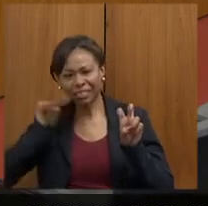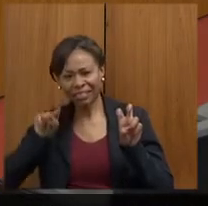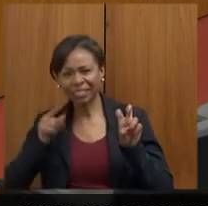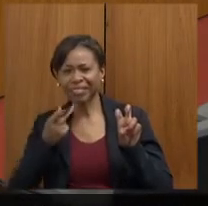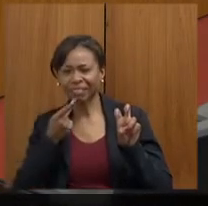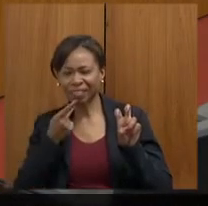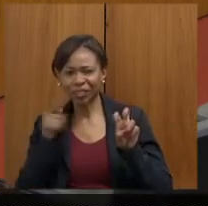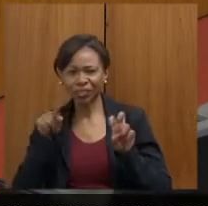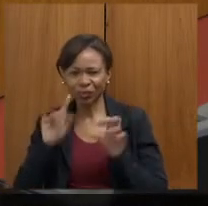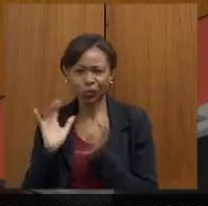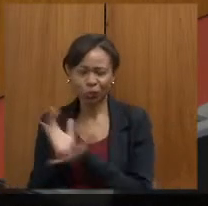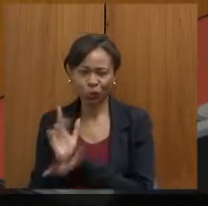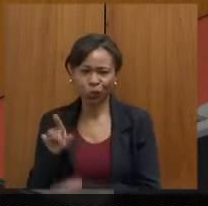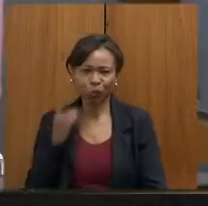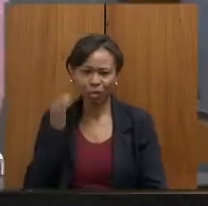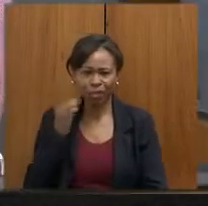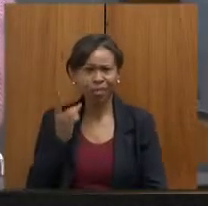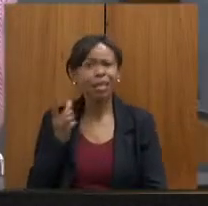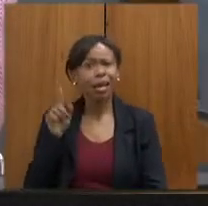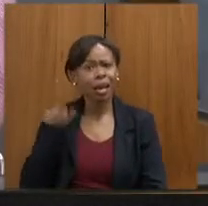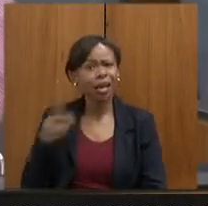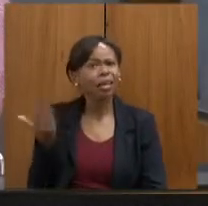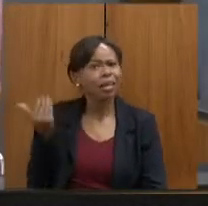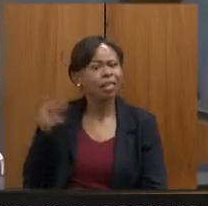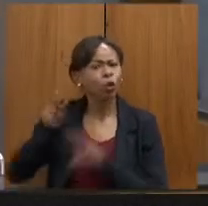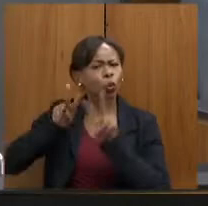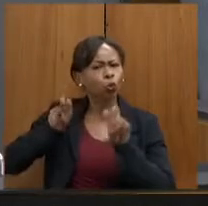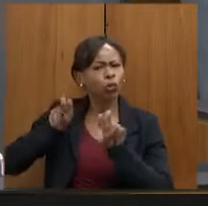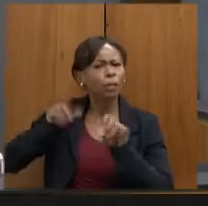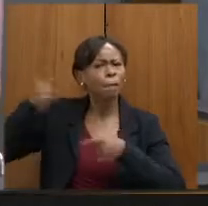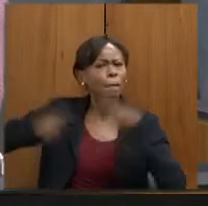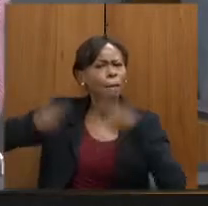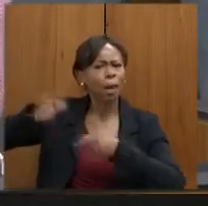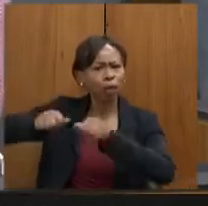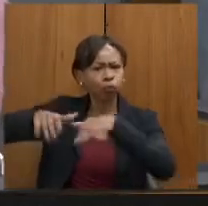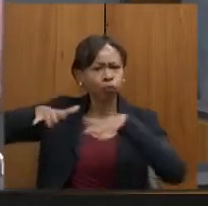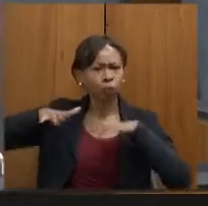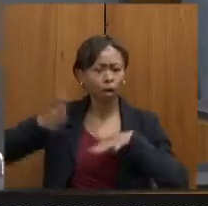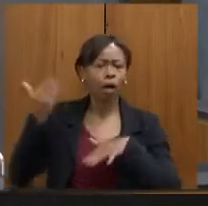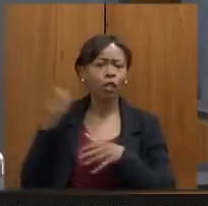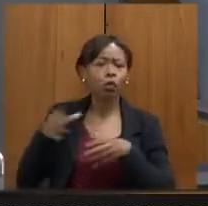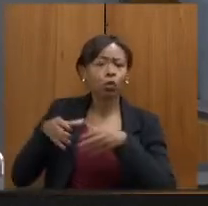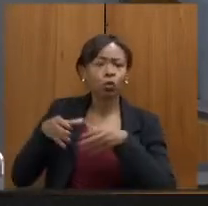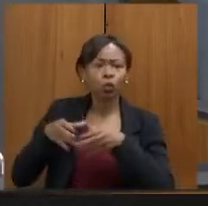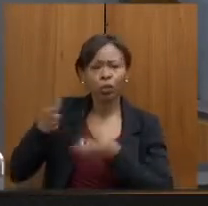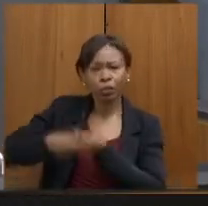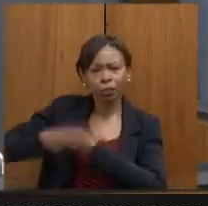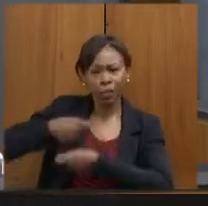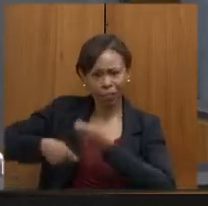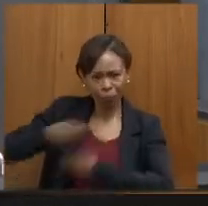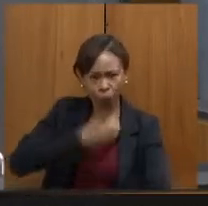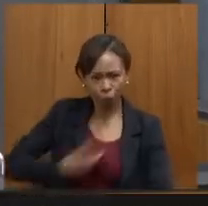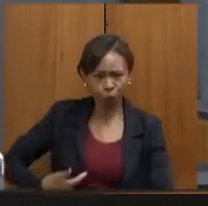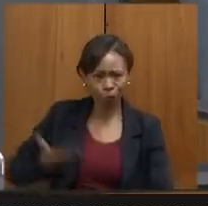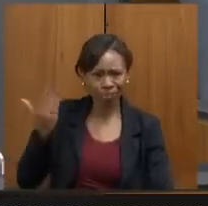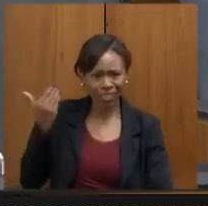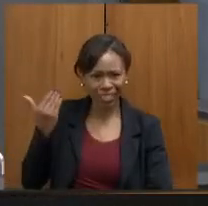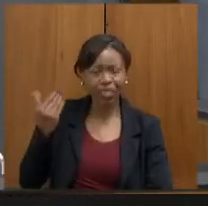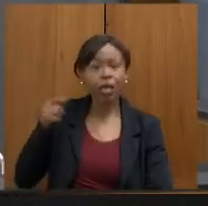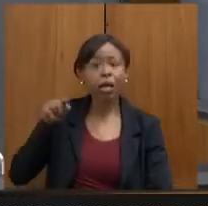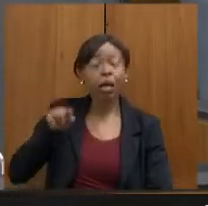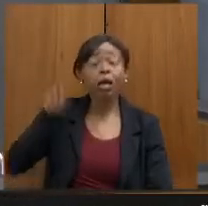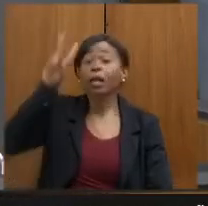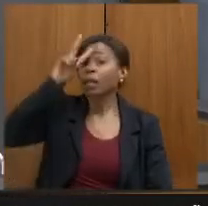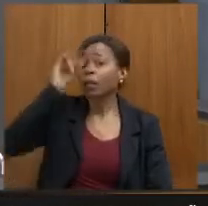pelos colegas parlamentares também foi objeto de debate em audiência pública na comissão de administração pública e